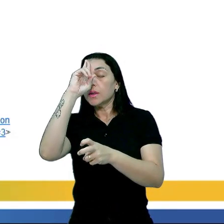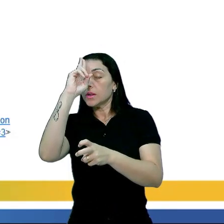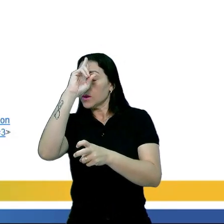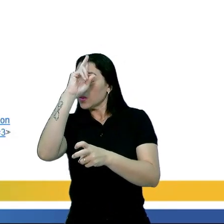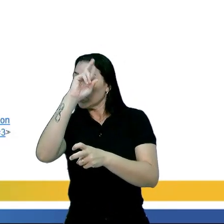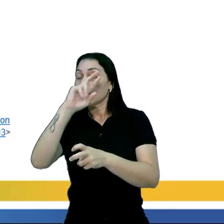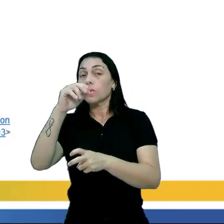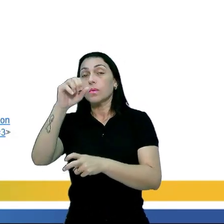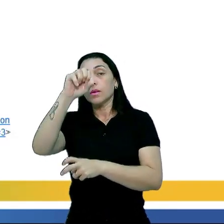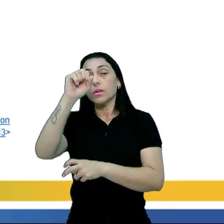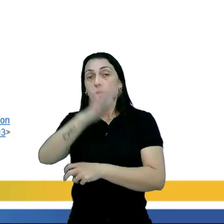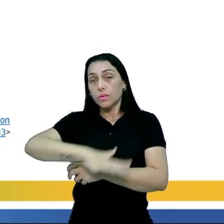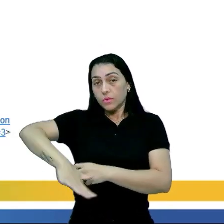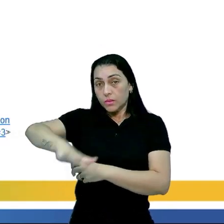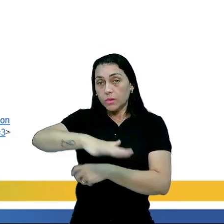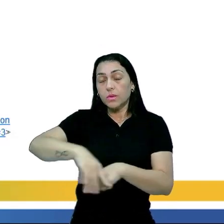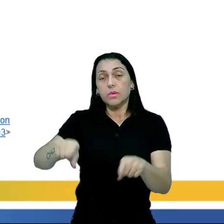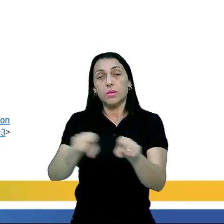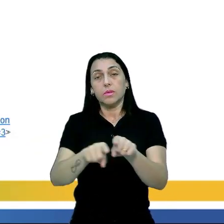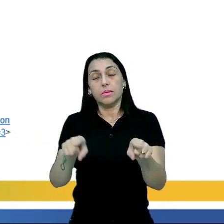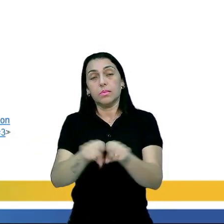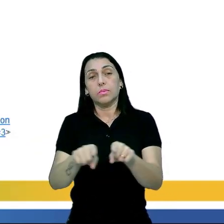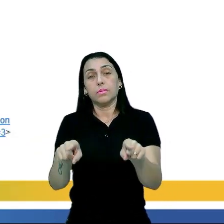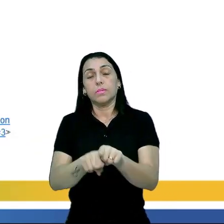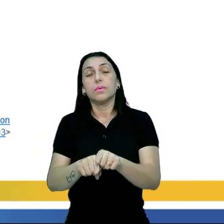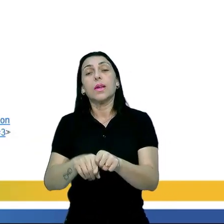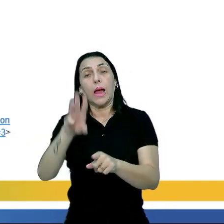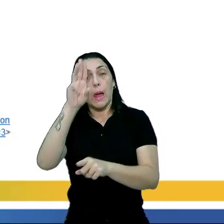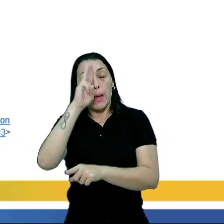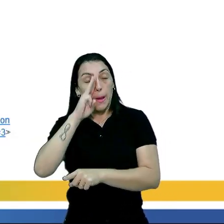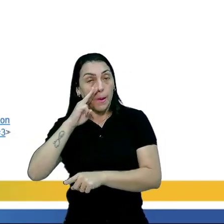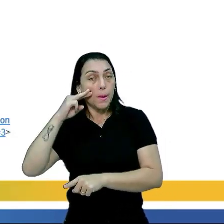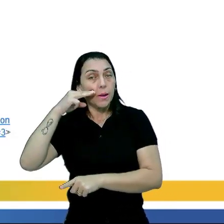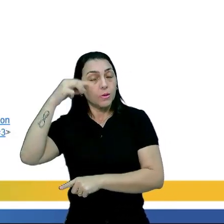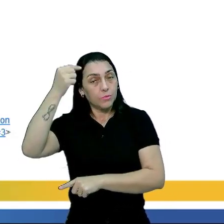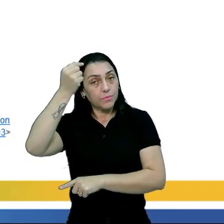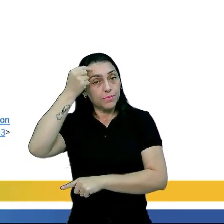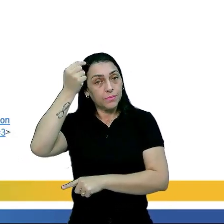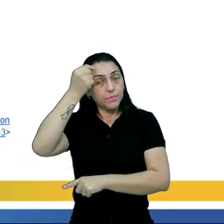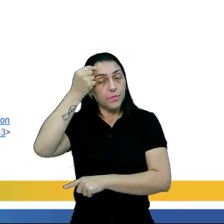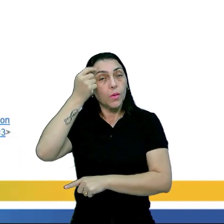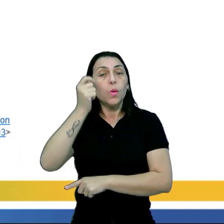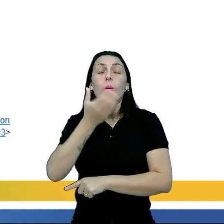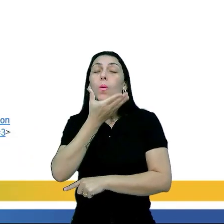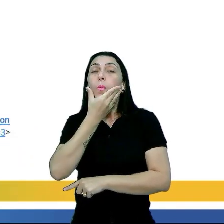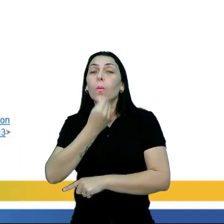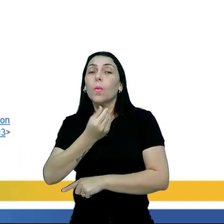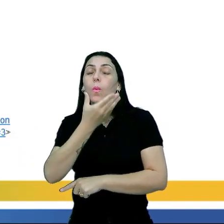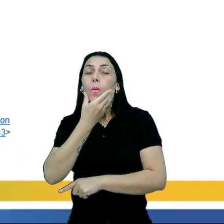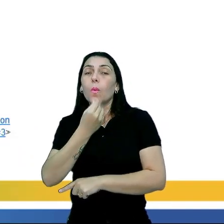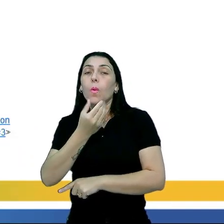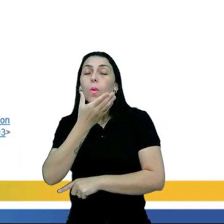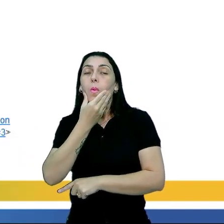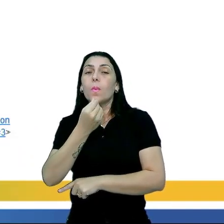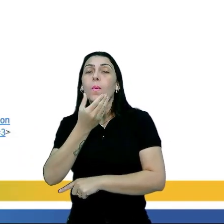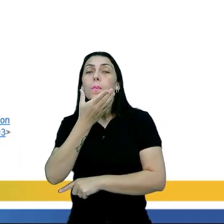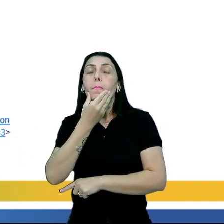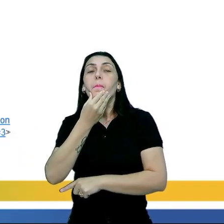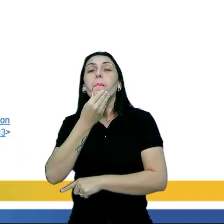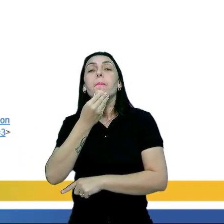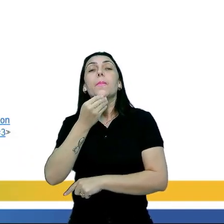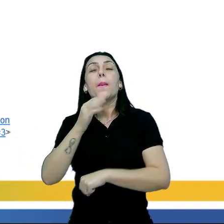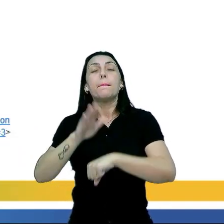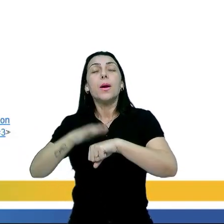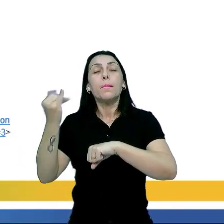e social. Ou seja, segundo a teoria marxista, o homem ele é o agente de transformação